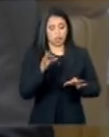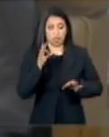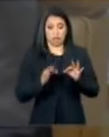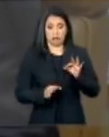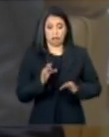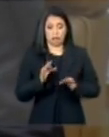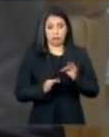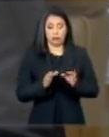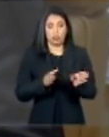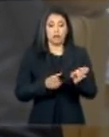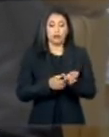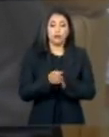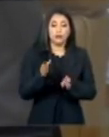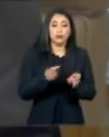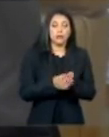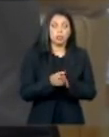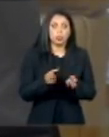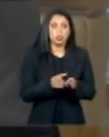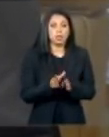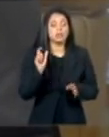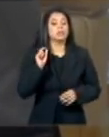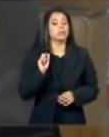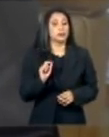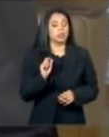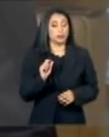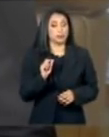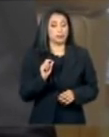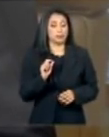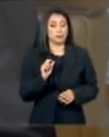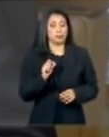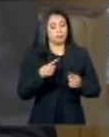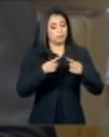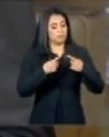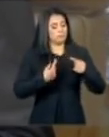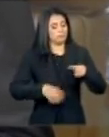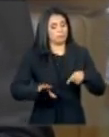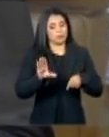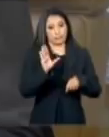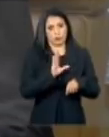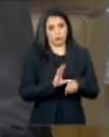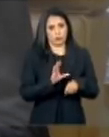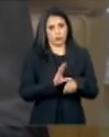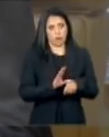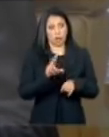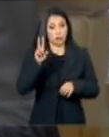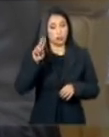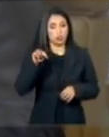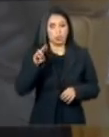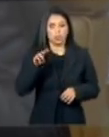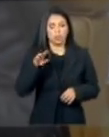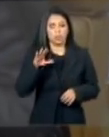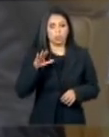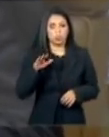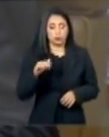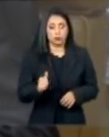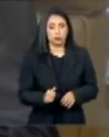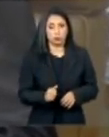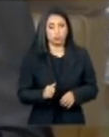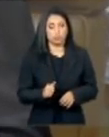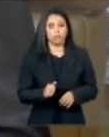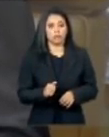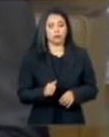pronuncia se no sentido de que atos incondicionais jamais se convalidam pelo mero decurso